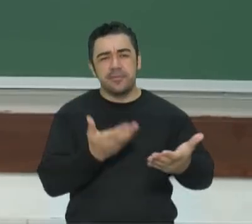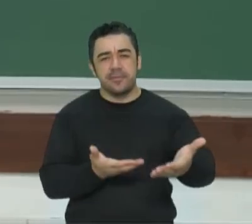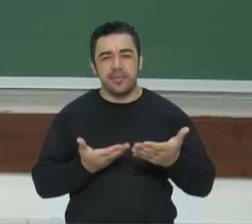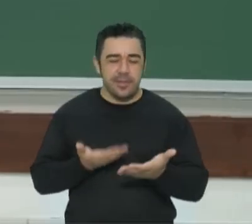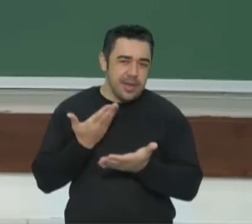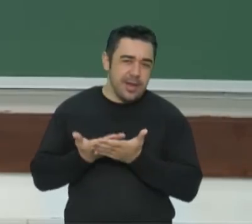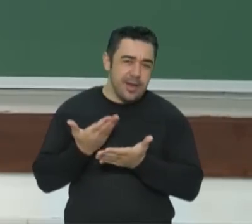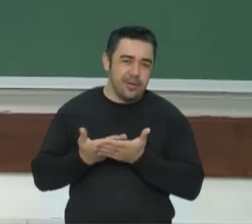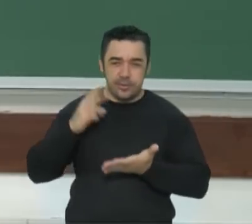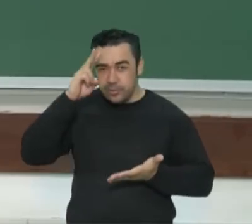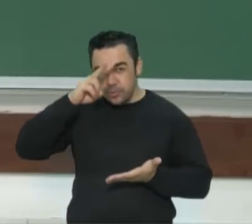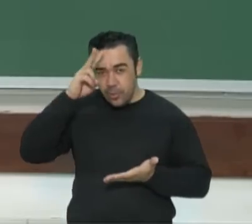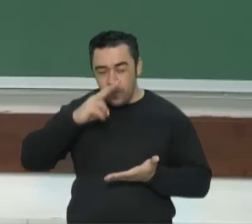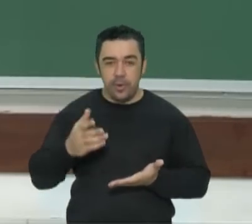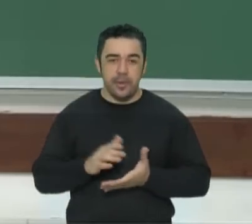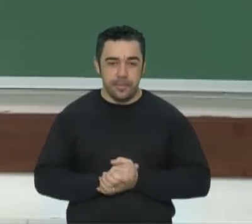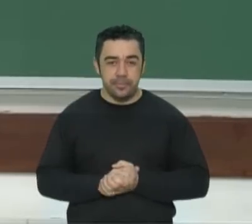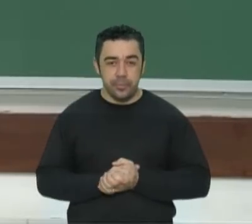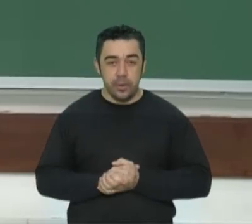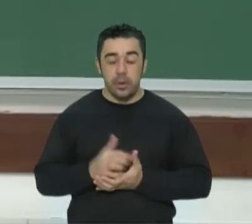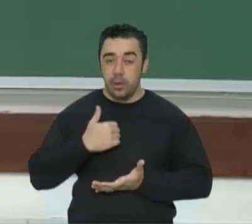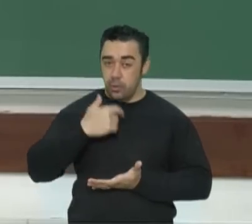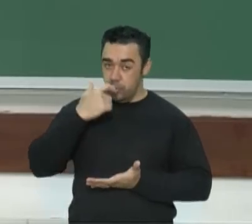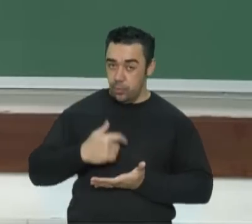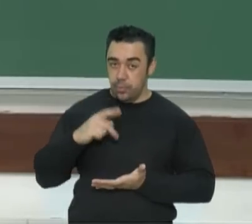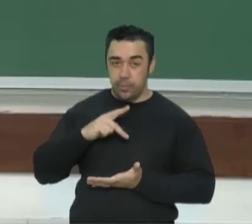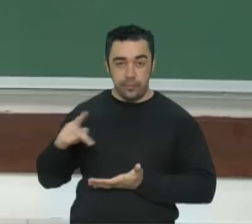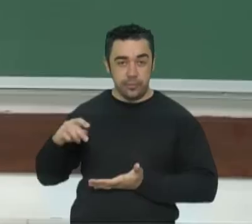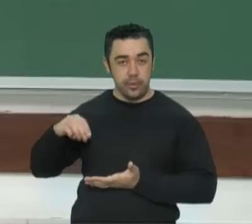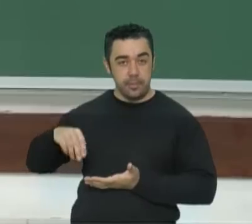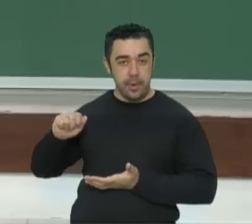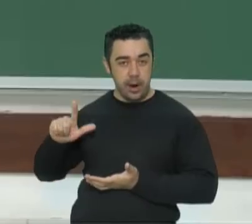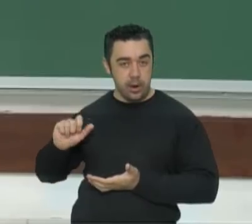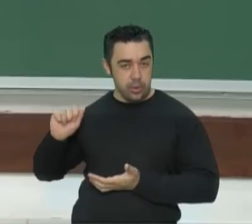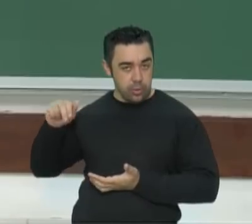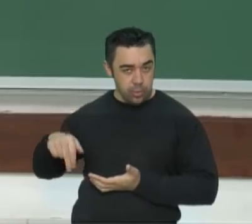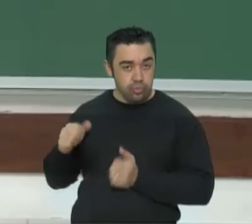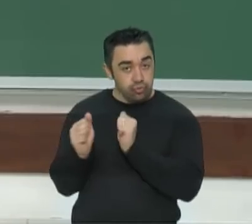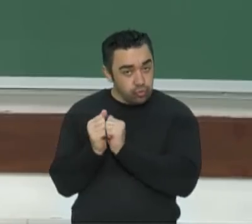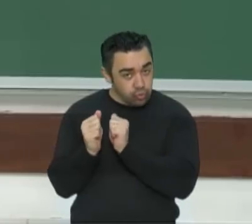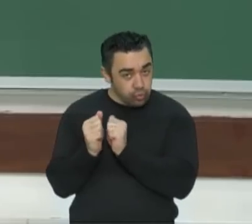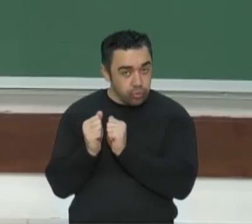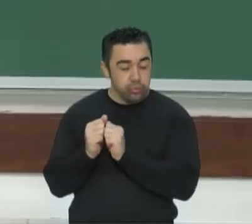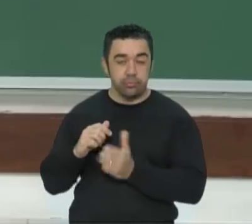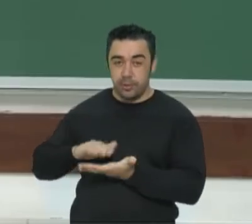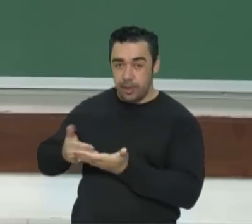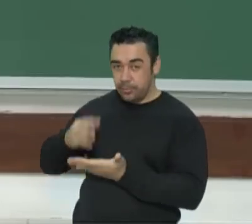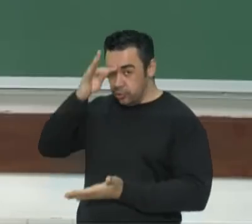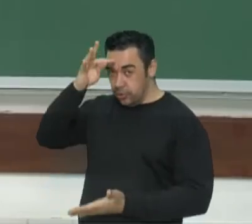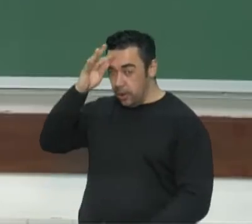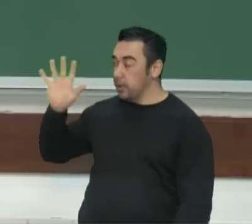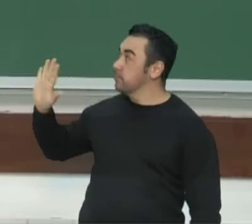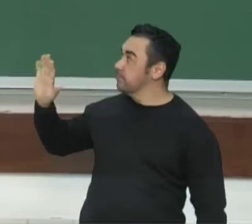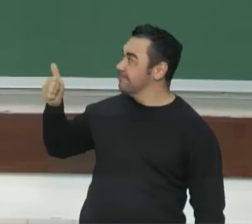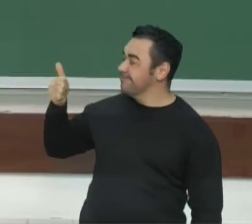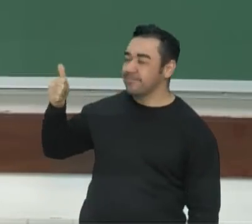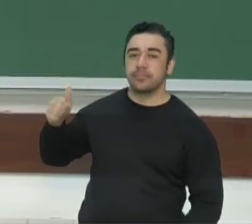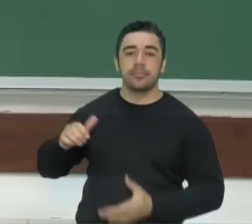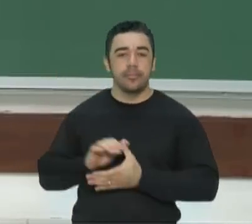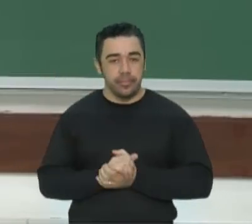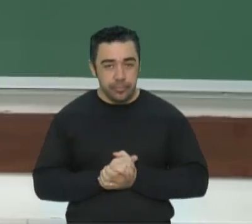Bem-vindos a mais uma aula de História. Eu sou o professor Marlon, junto comigo e com você, tá aqui o